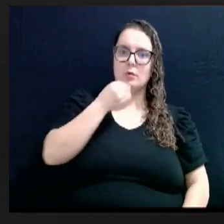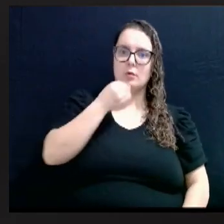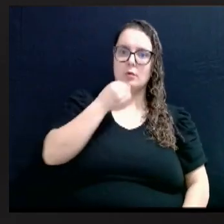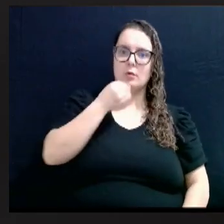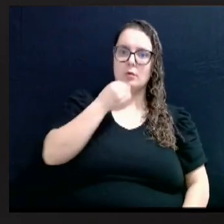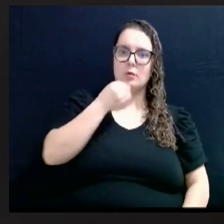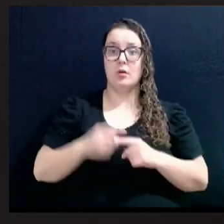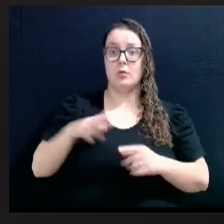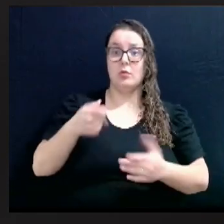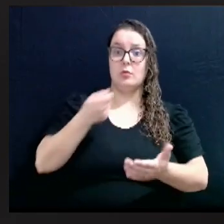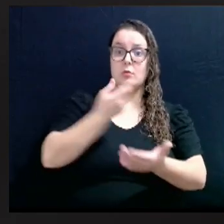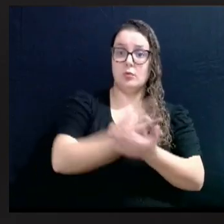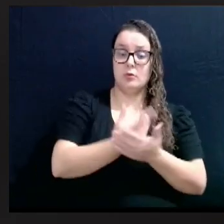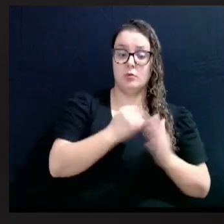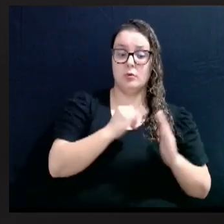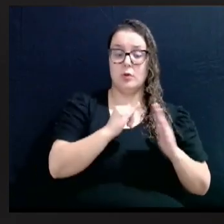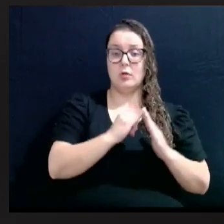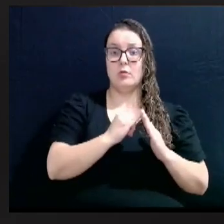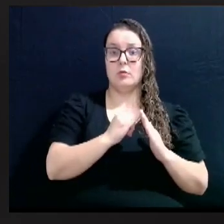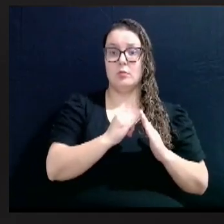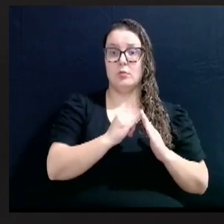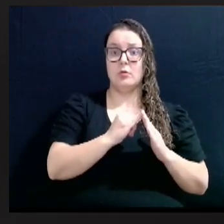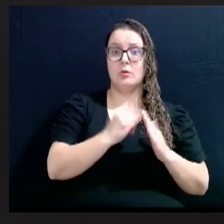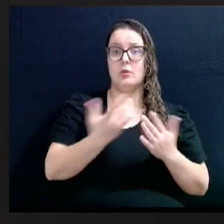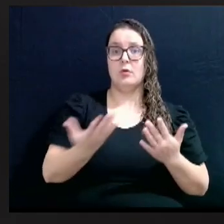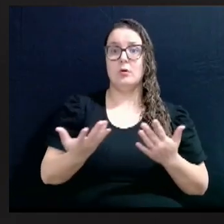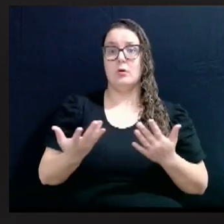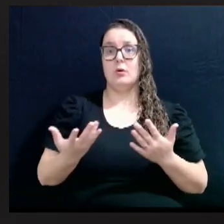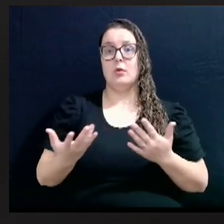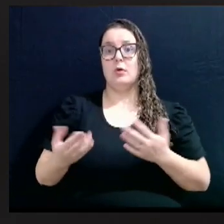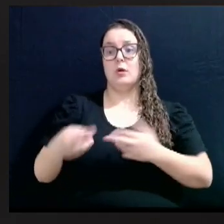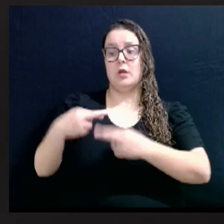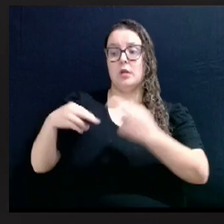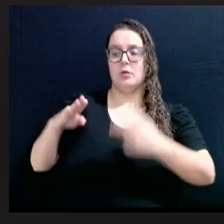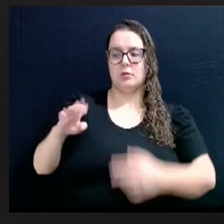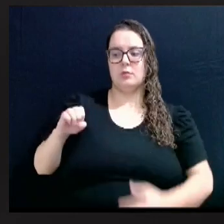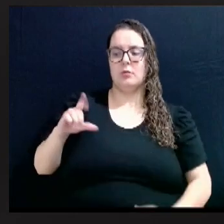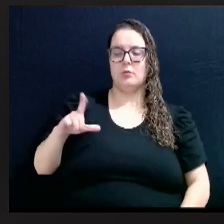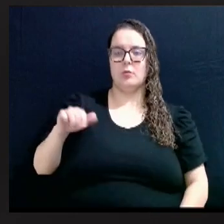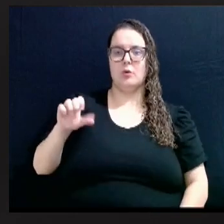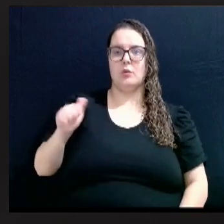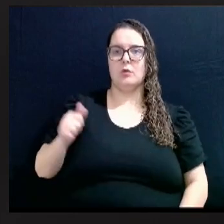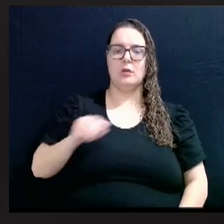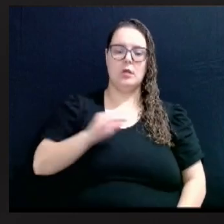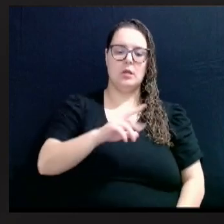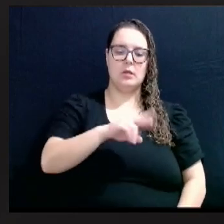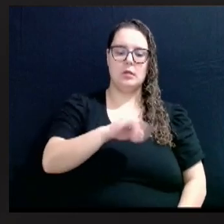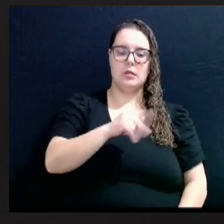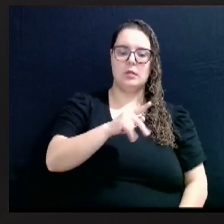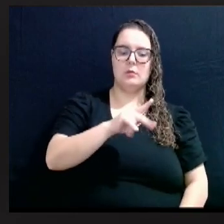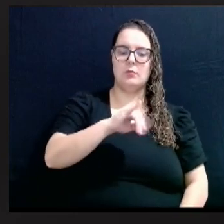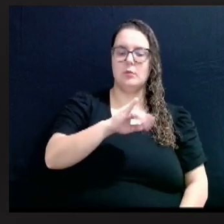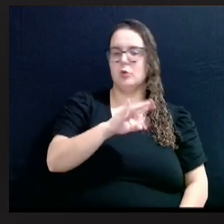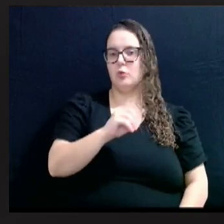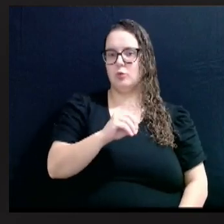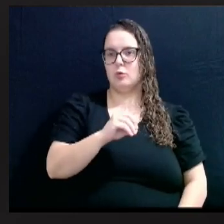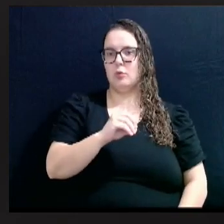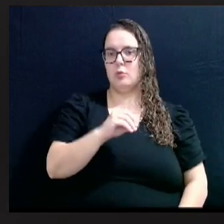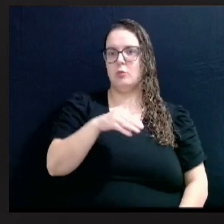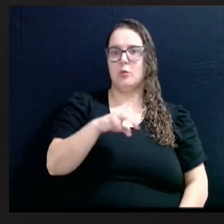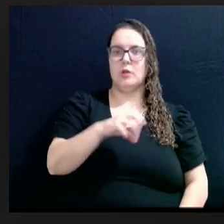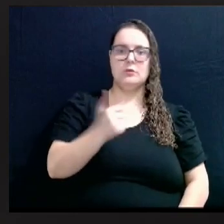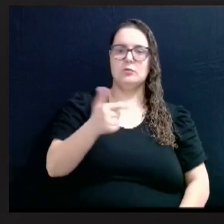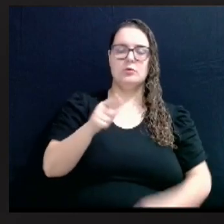um imóvel, você não tem as oscilações das ações da bolsa, criptomoedas, aí você não tem essas oscilações. Ele é